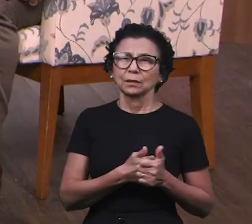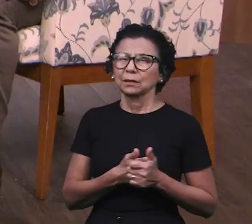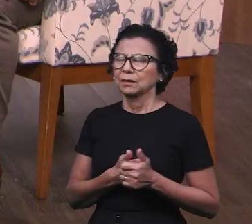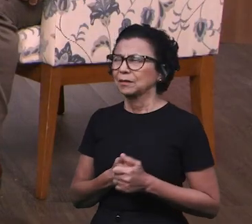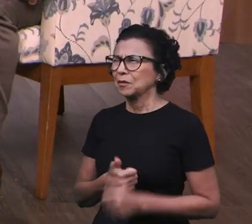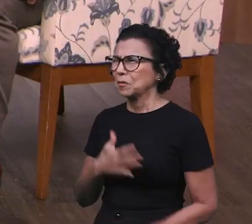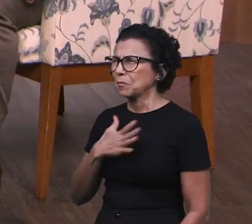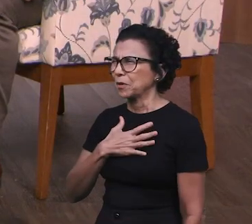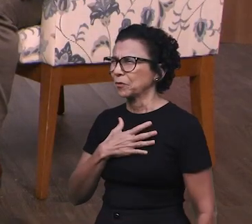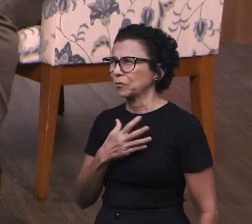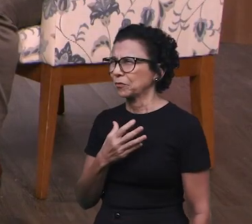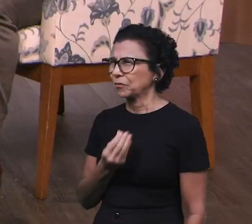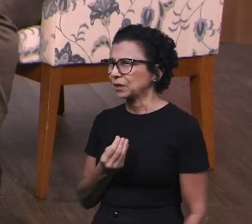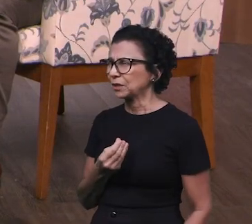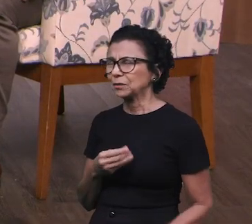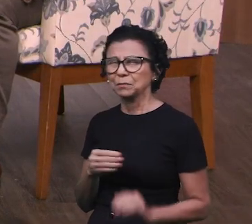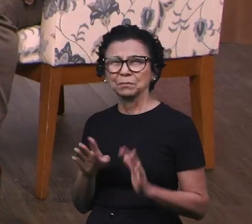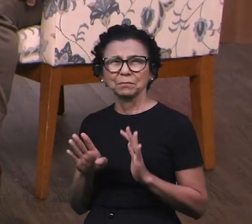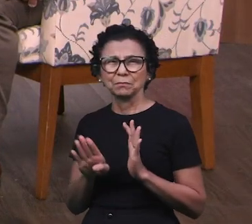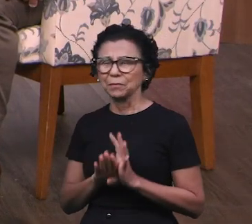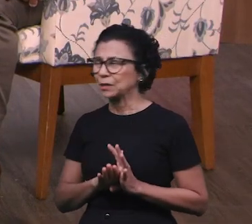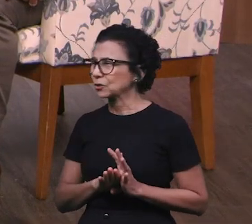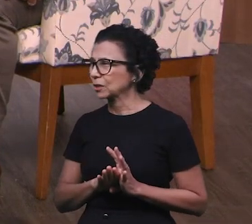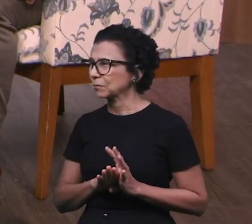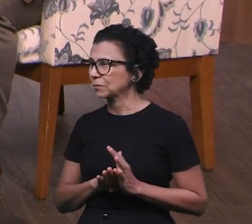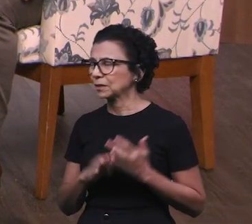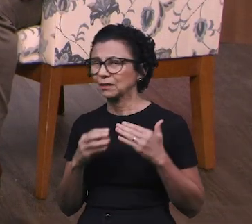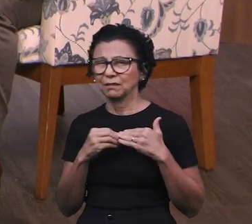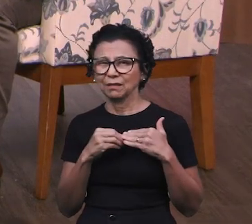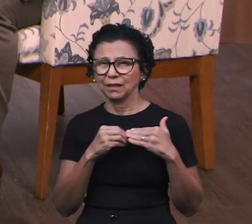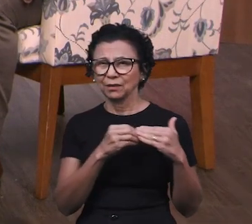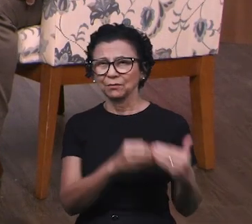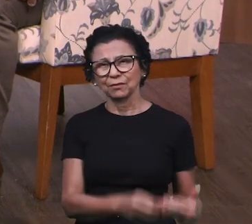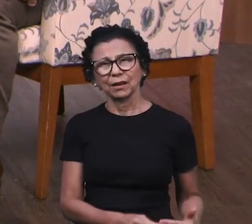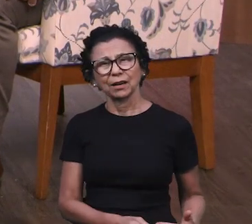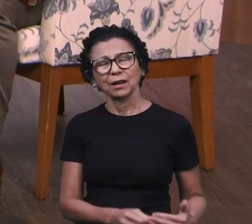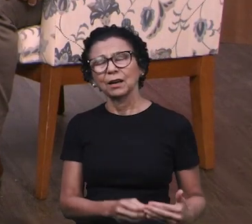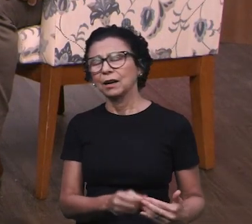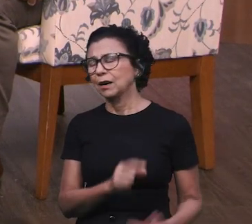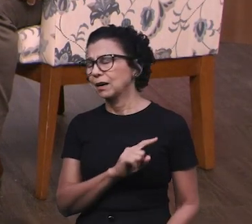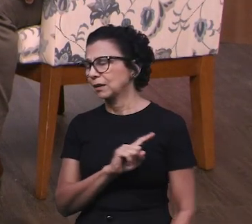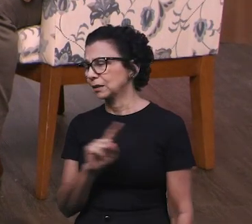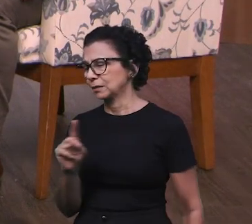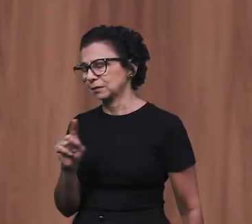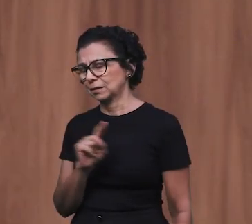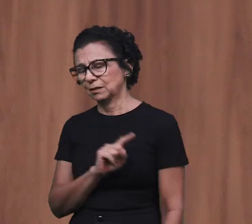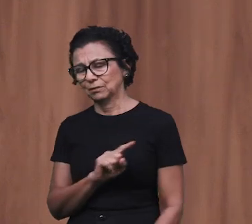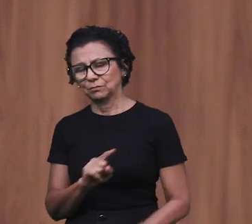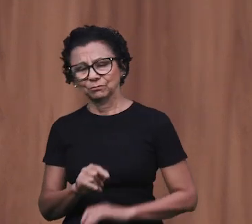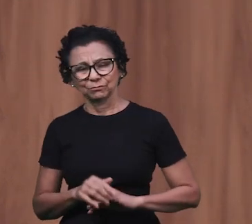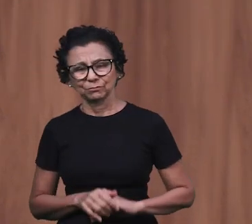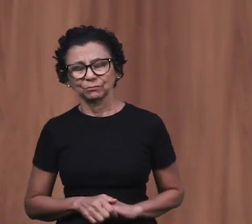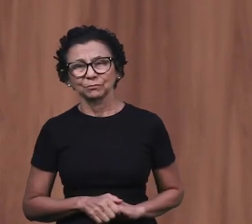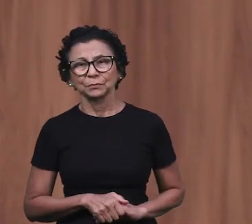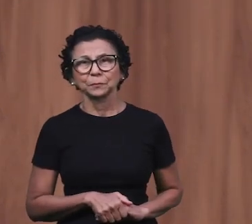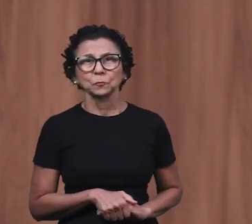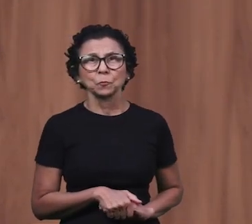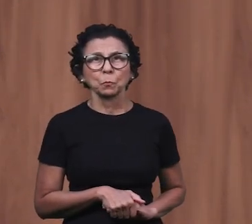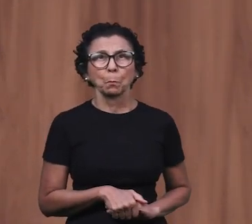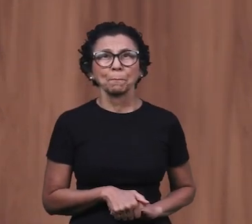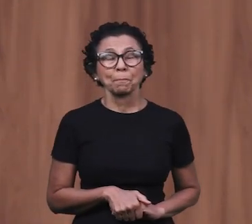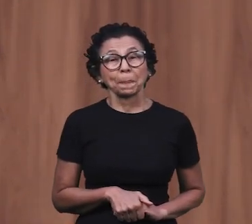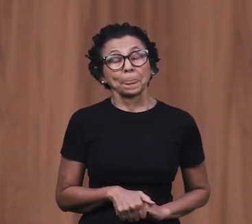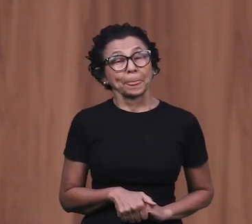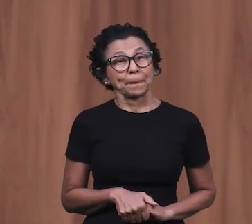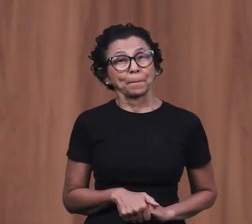brincando, né? Isso não pode acontecer, isso não é verdade, porque a notícia que os 11 haviam dado era de que